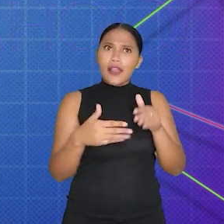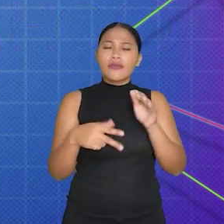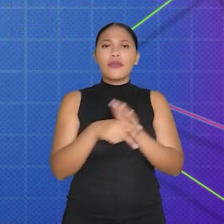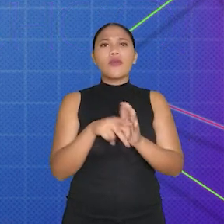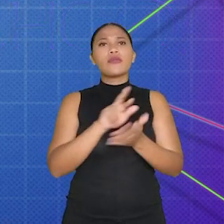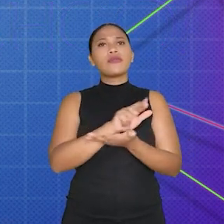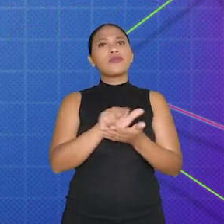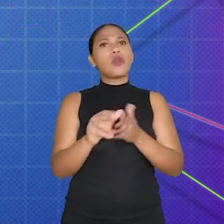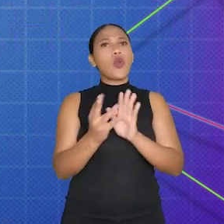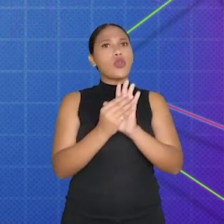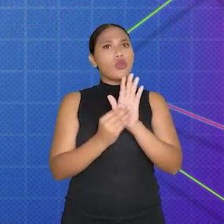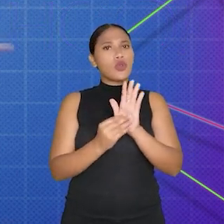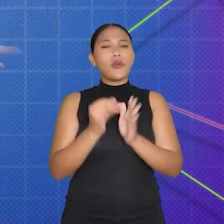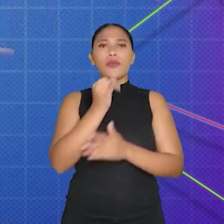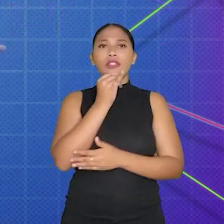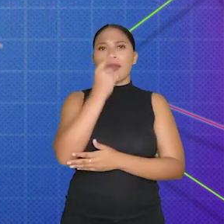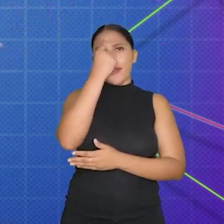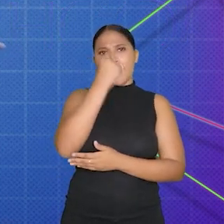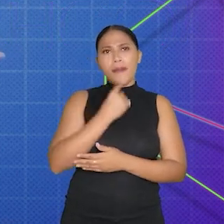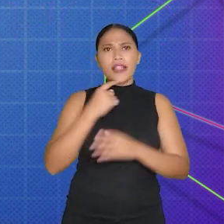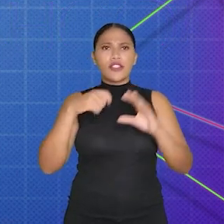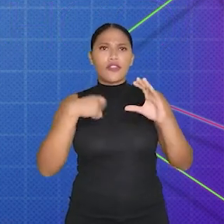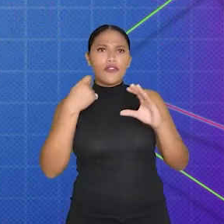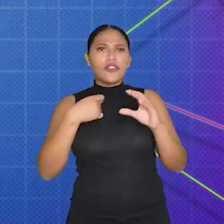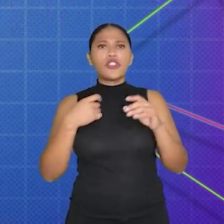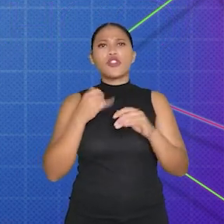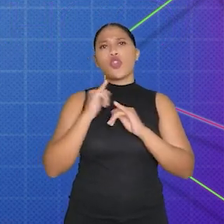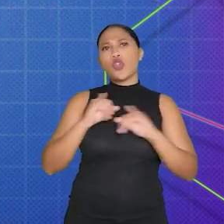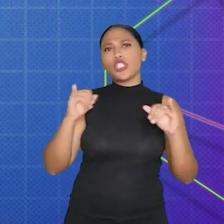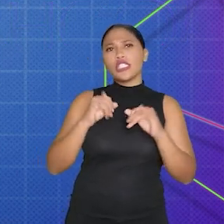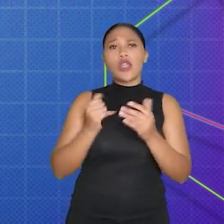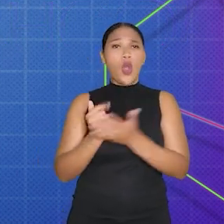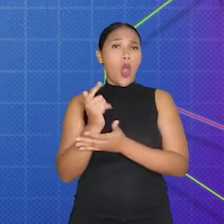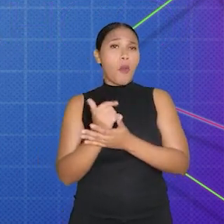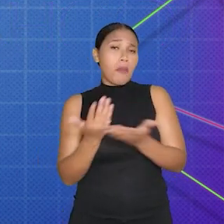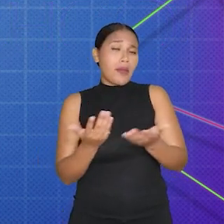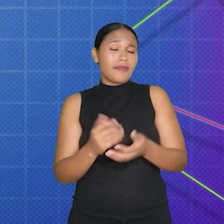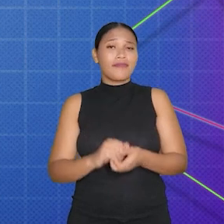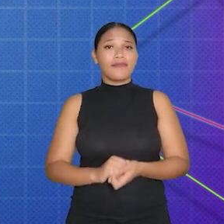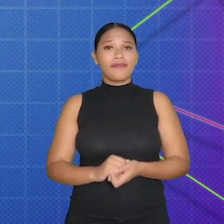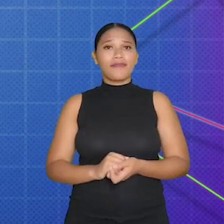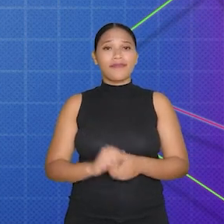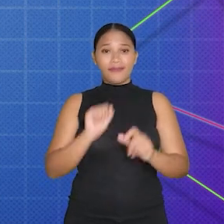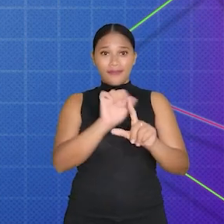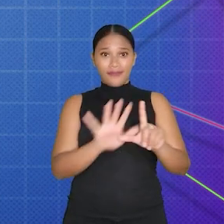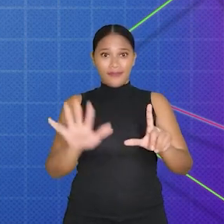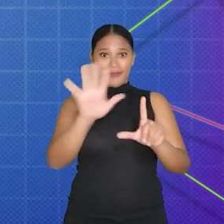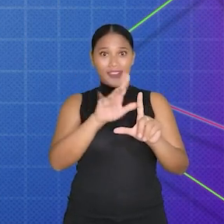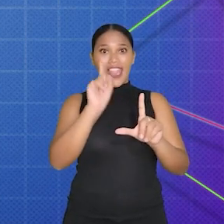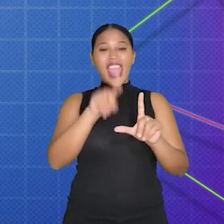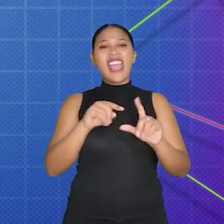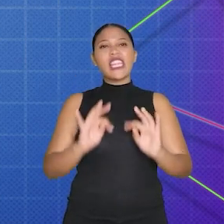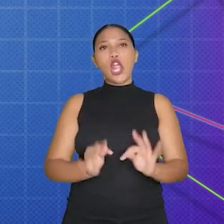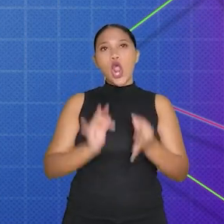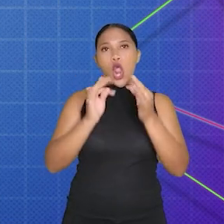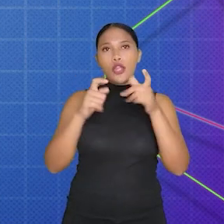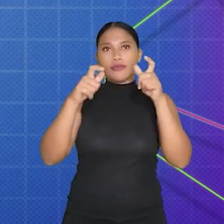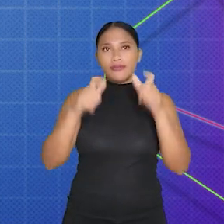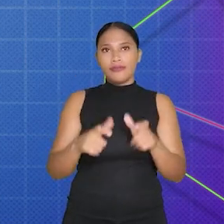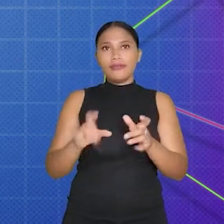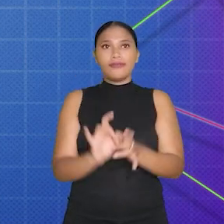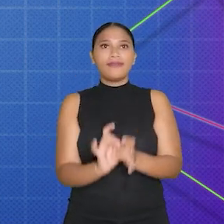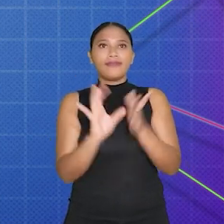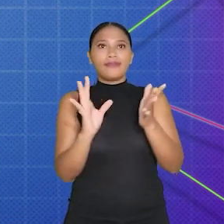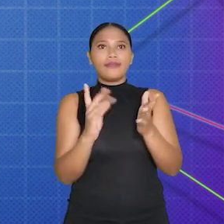buscas especializados em diferentes tipos de conteúdo, como imagens, vídeos, notícias ou até mesmo compras. As plataformas são